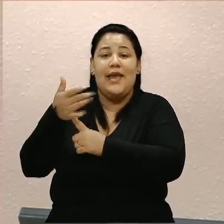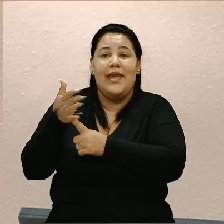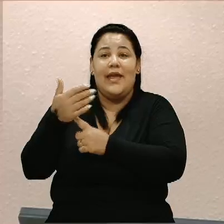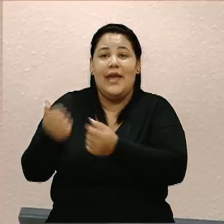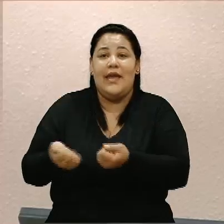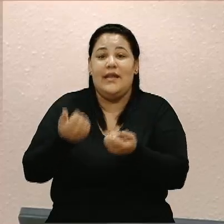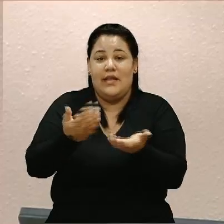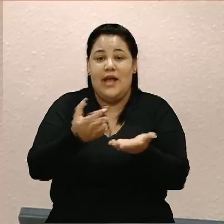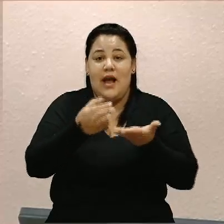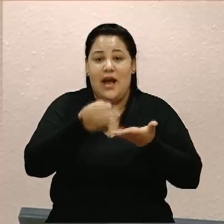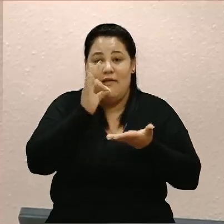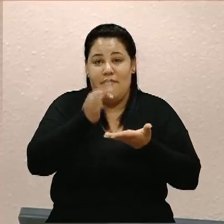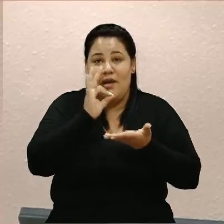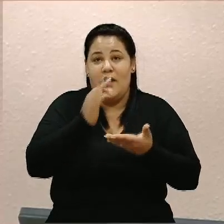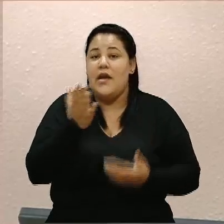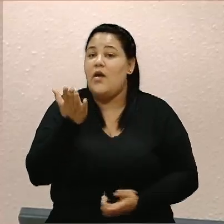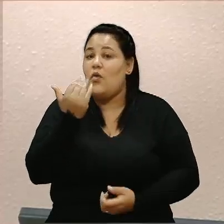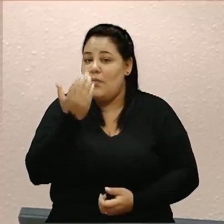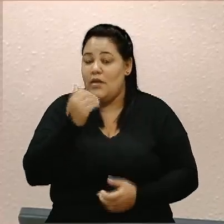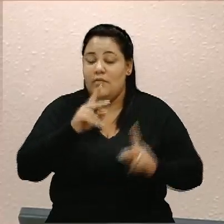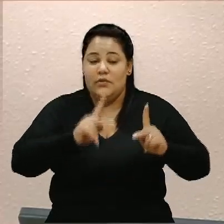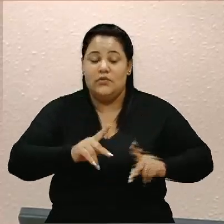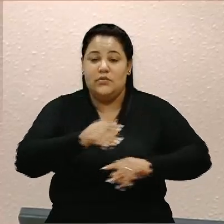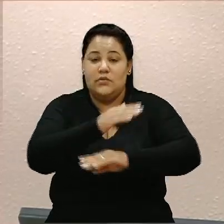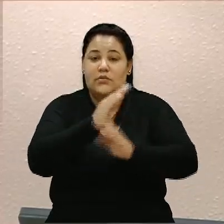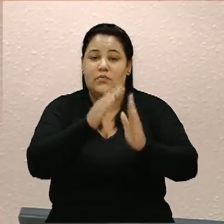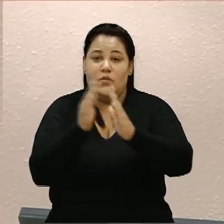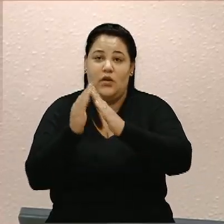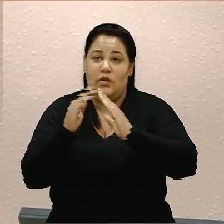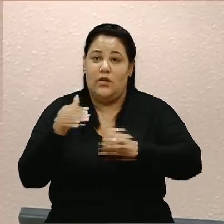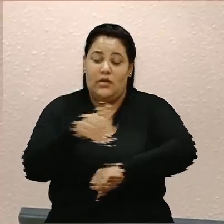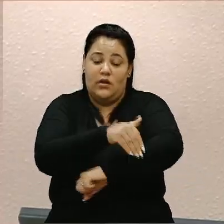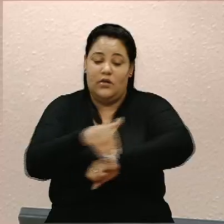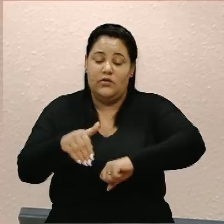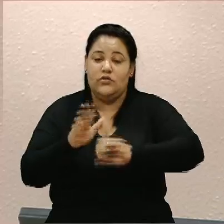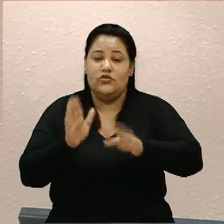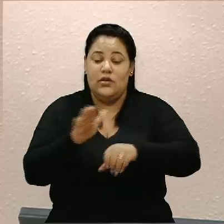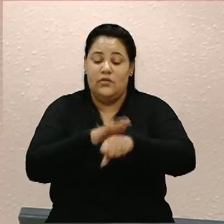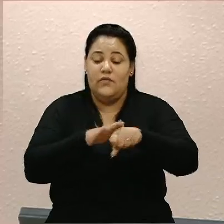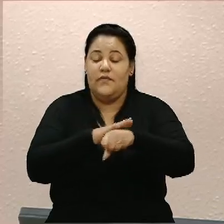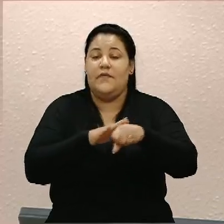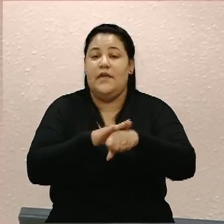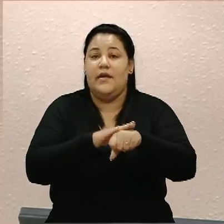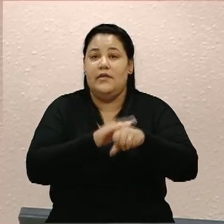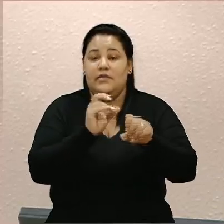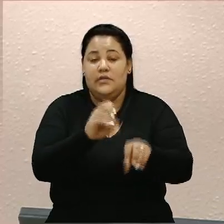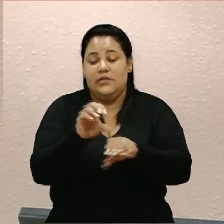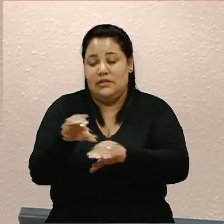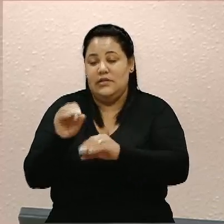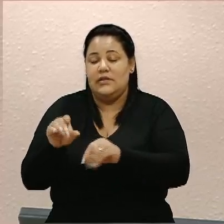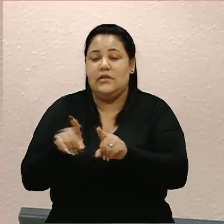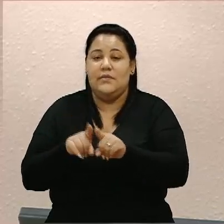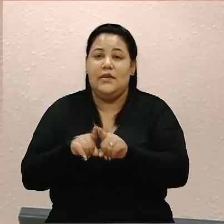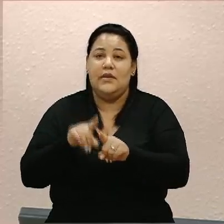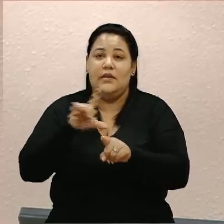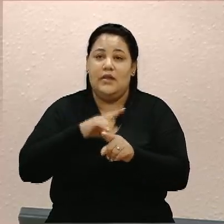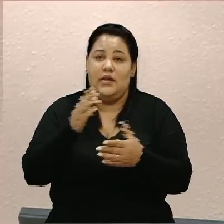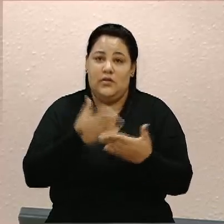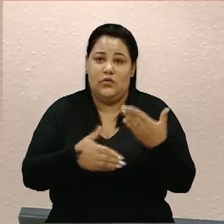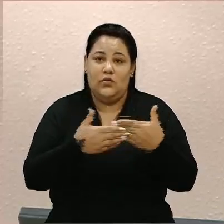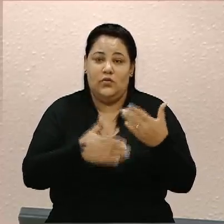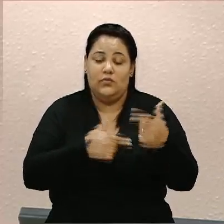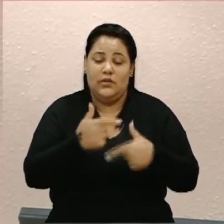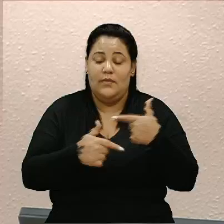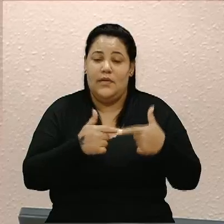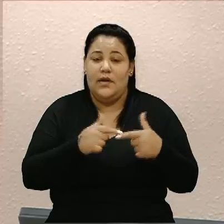café, alimento para as pessoas em situação de rua e já conversa, troca ideia, orienta. Tem todo um trabalho humanizado que é